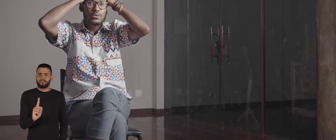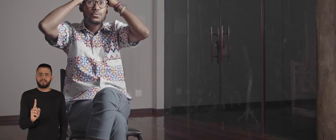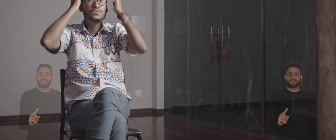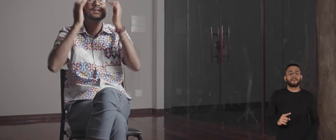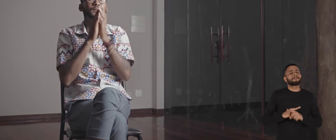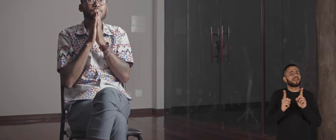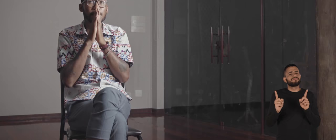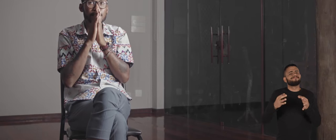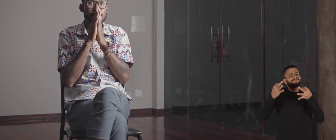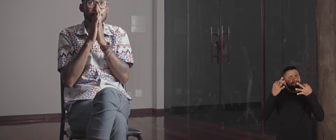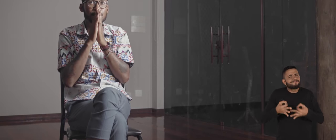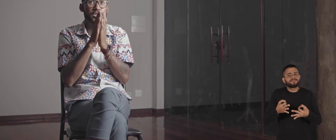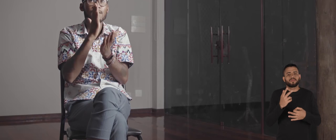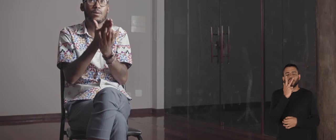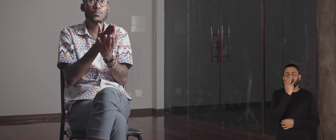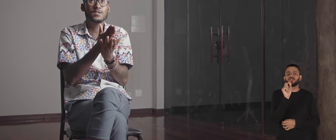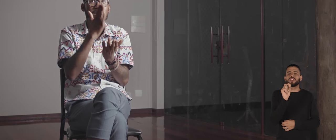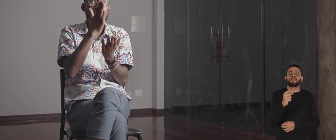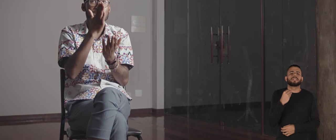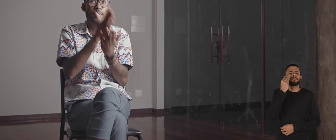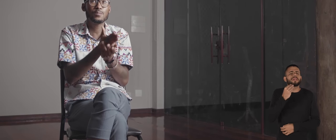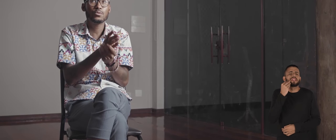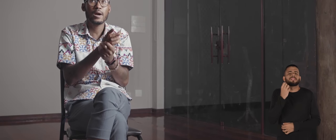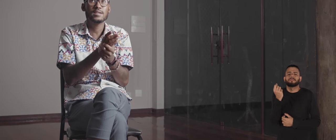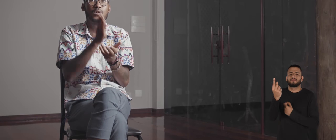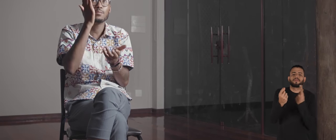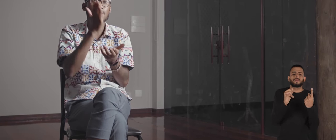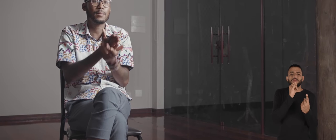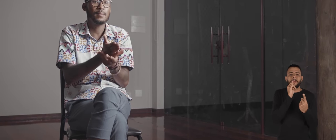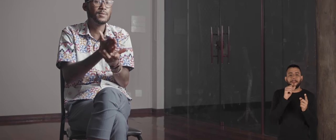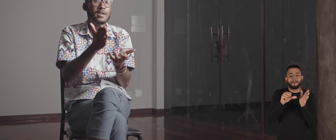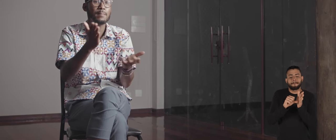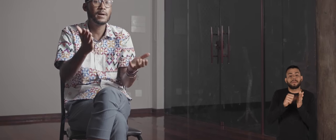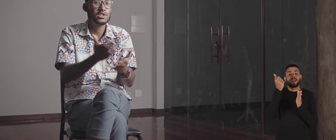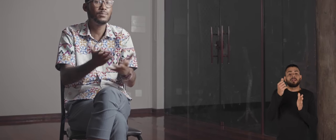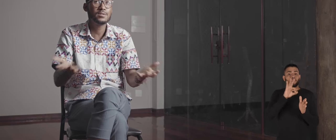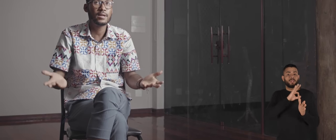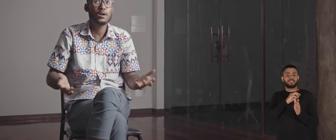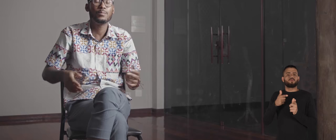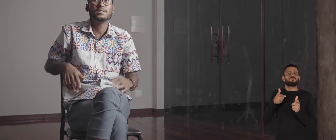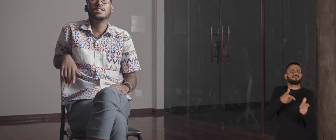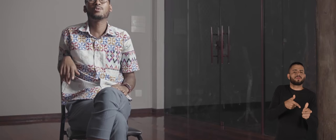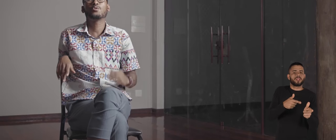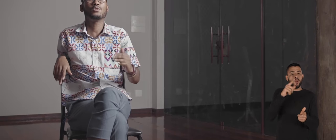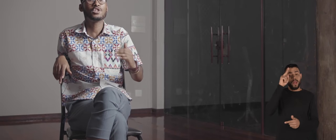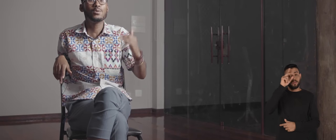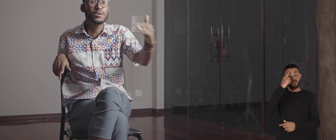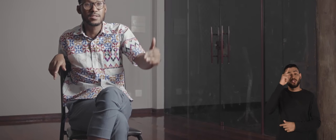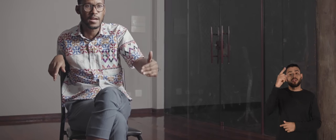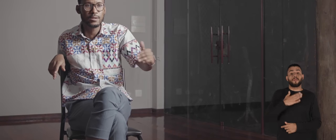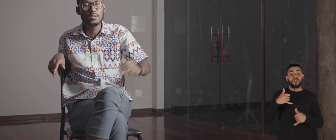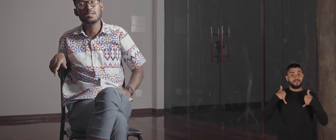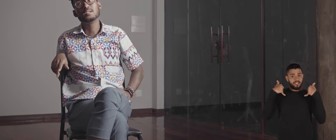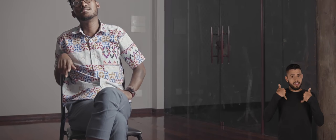Mas sem dúvida, eu acho que tem algumas experiências que são mais pontuais, como exemplo, a primeira batida policial, por exemplo, que eu tomei no